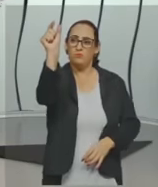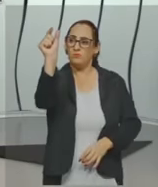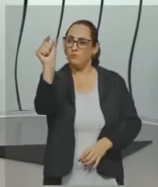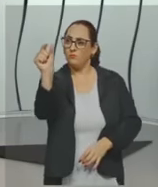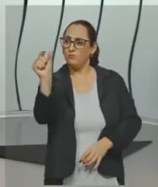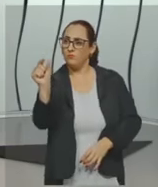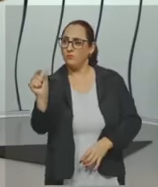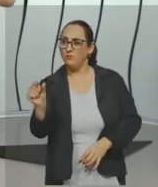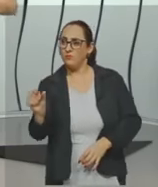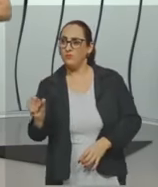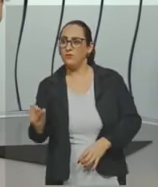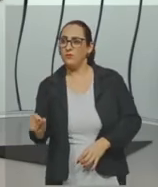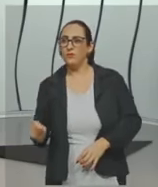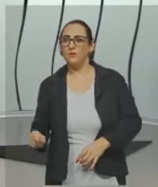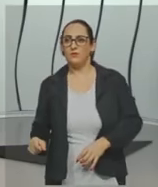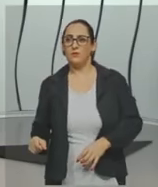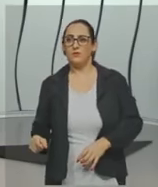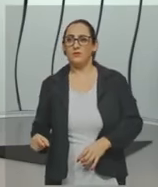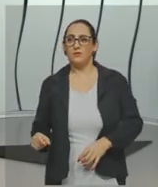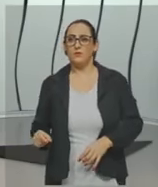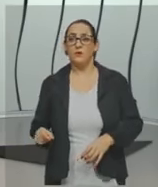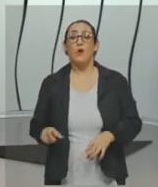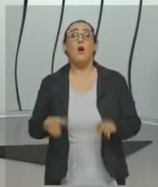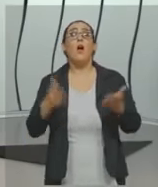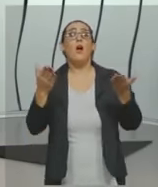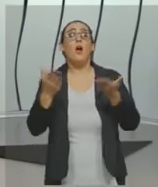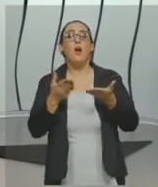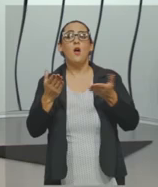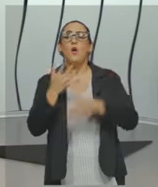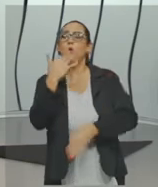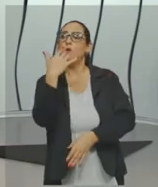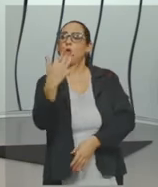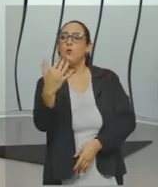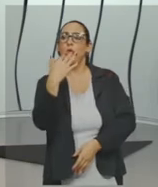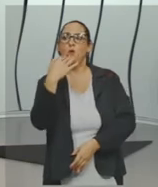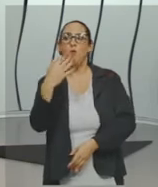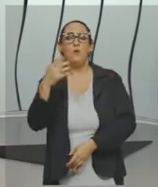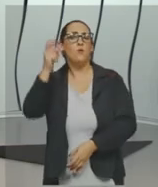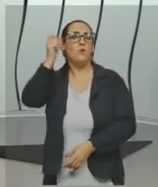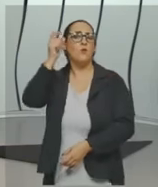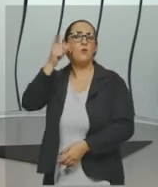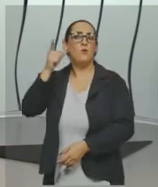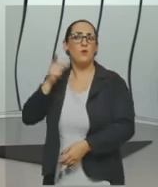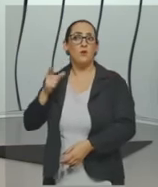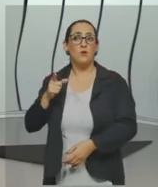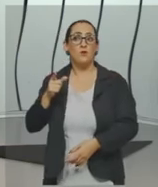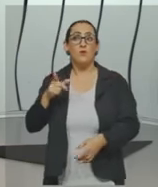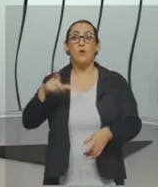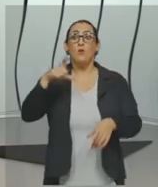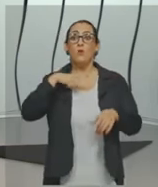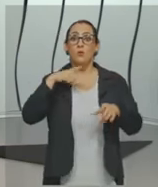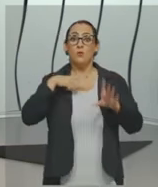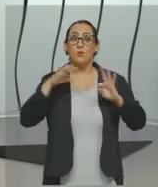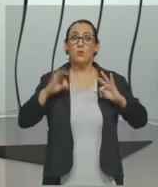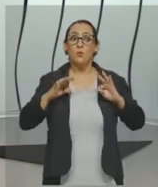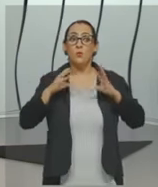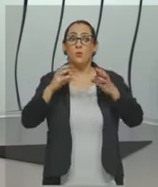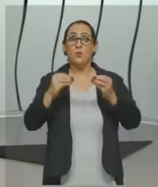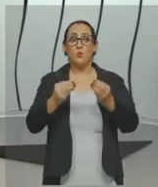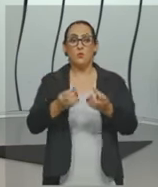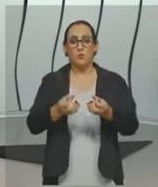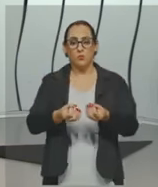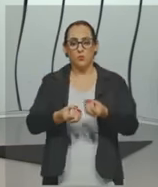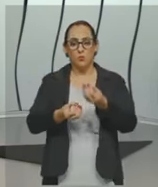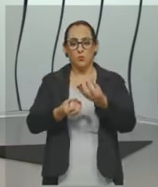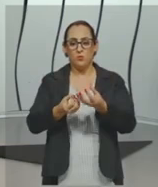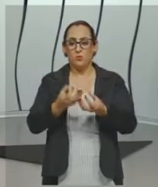é um eixo, né? E aqui de azul, nós estamos vendo o sistema nervoso periférico, que são os gânglios e